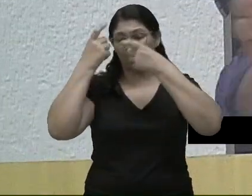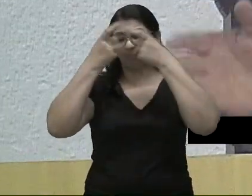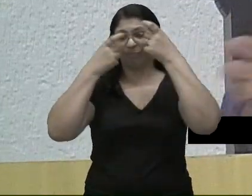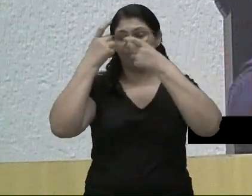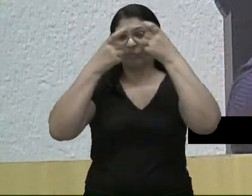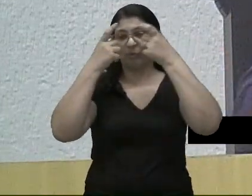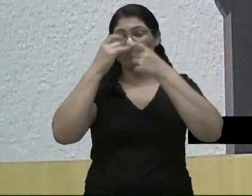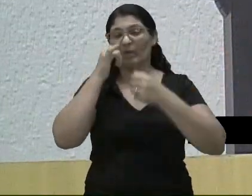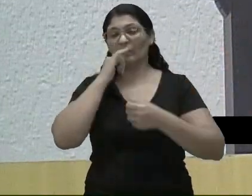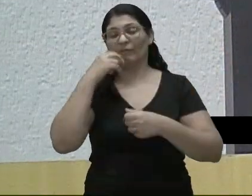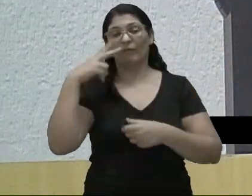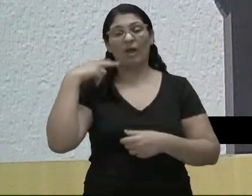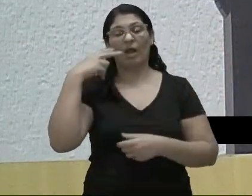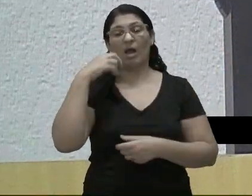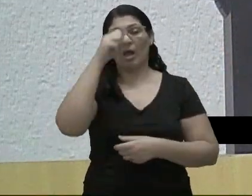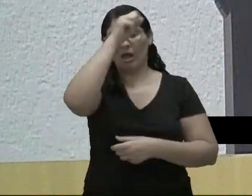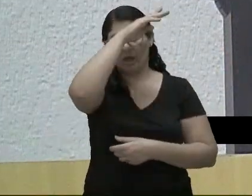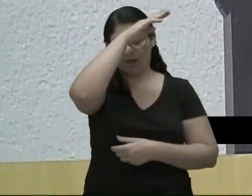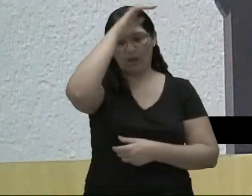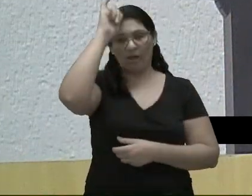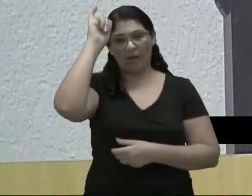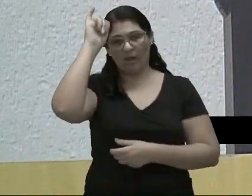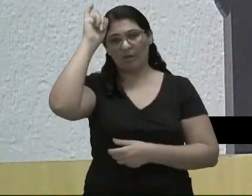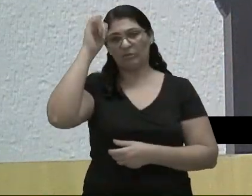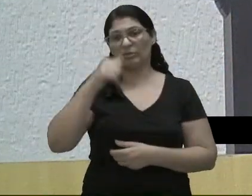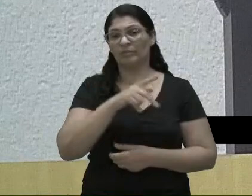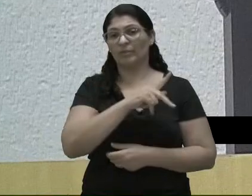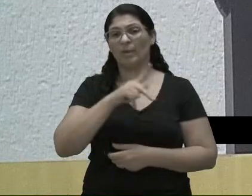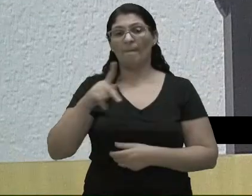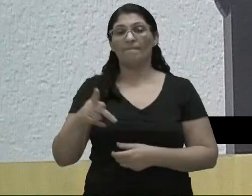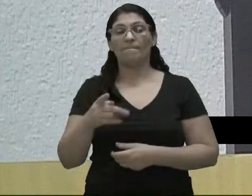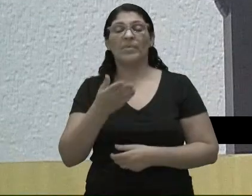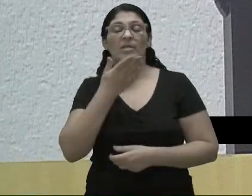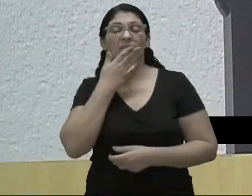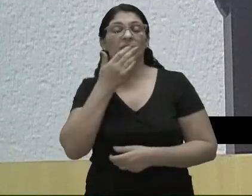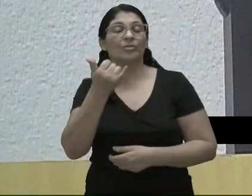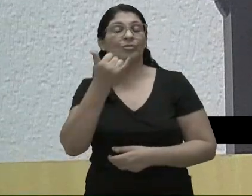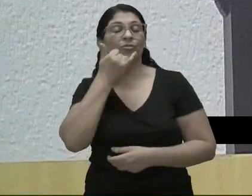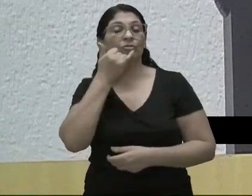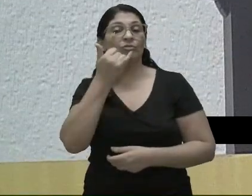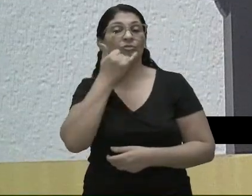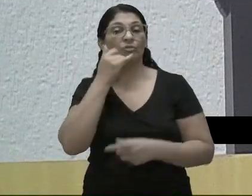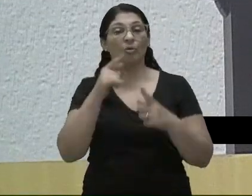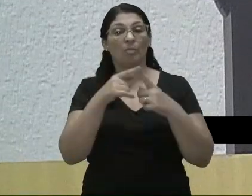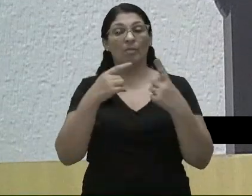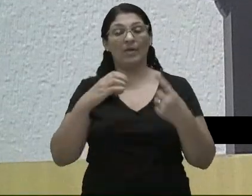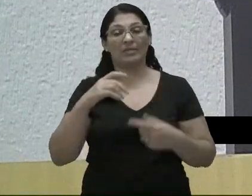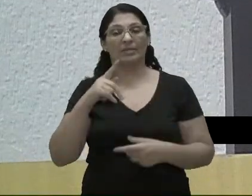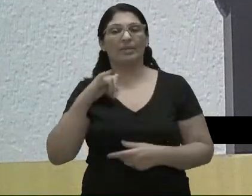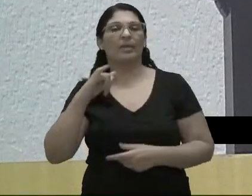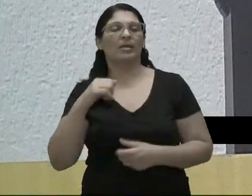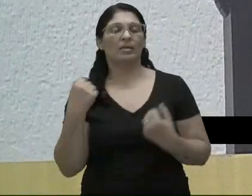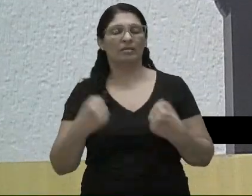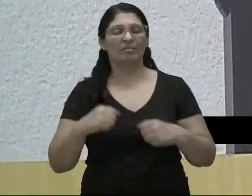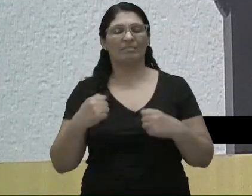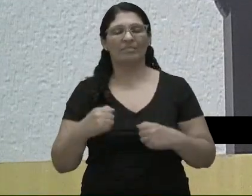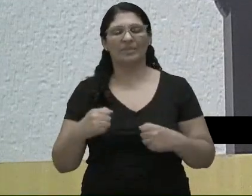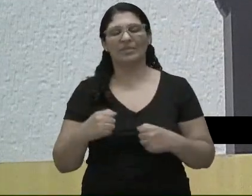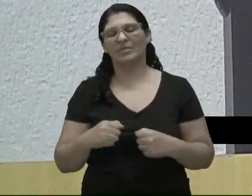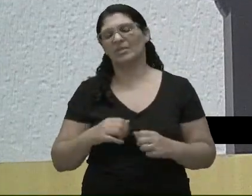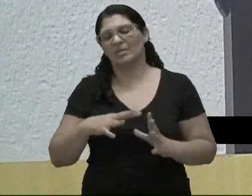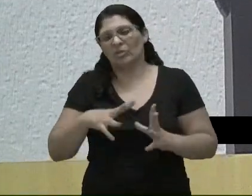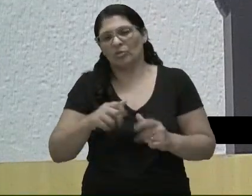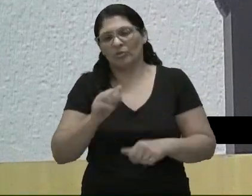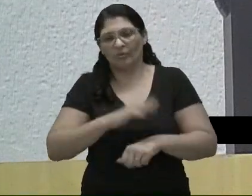Bob, o presidente se redimiu aí, pediu desculpas, mas a CPI ela tem que ser tudo de forma oficial, tá?